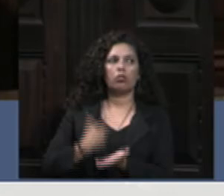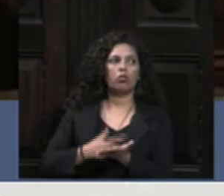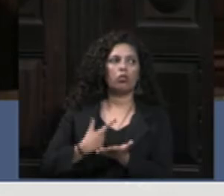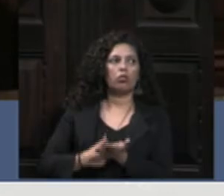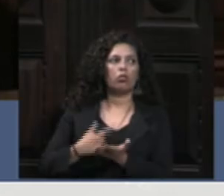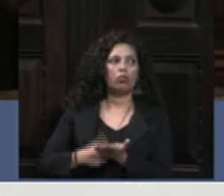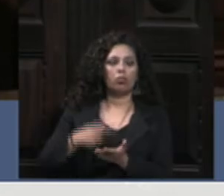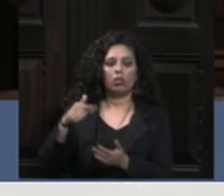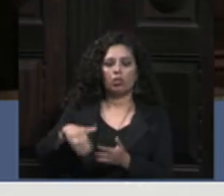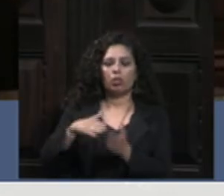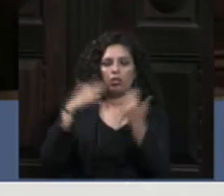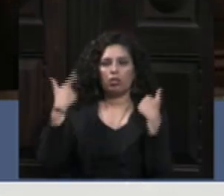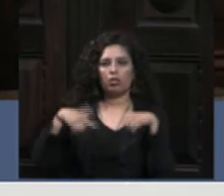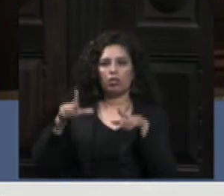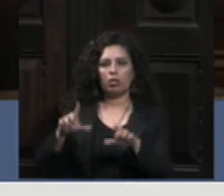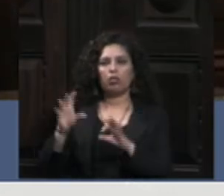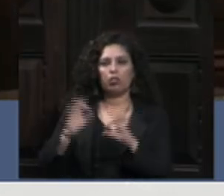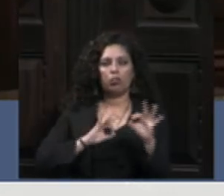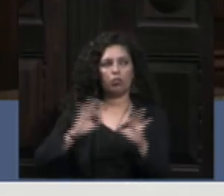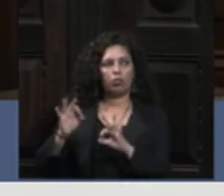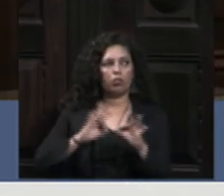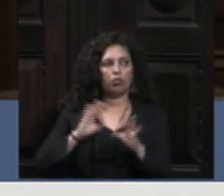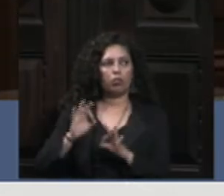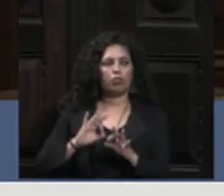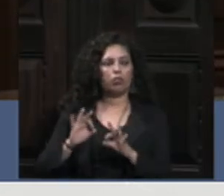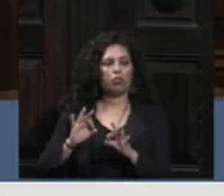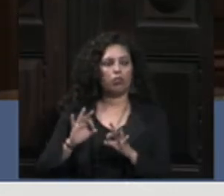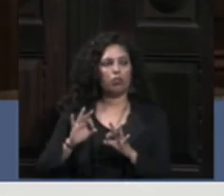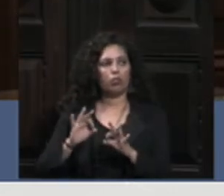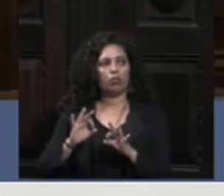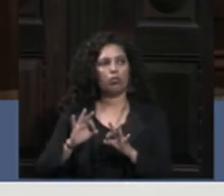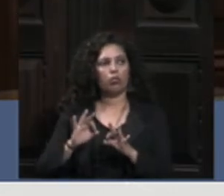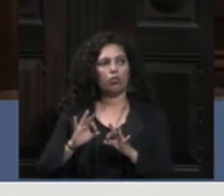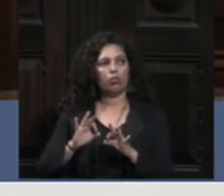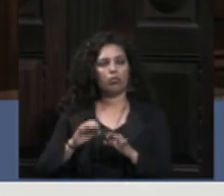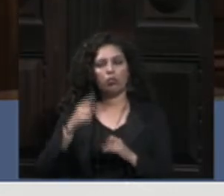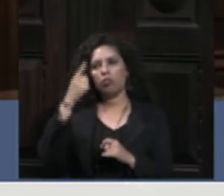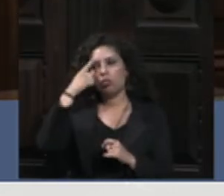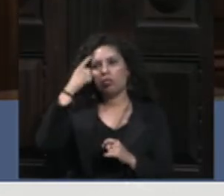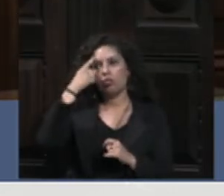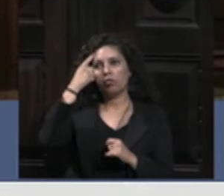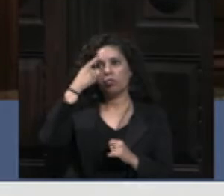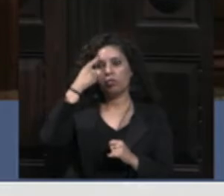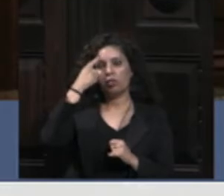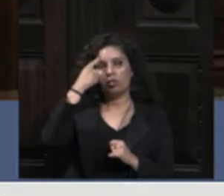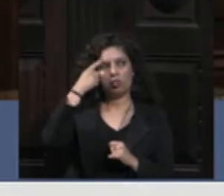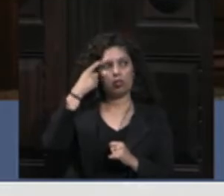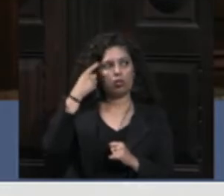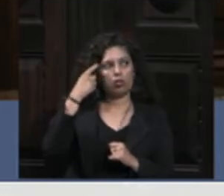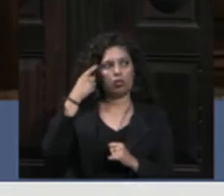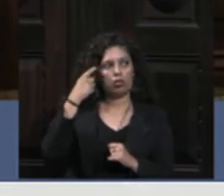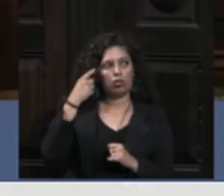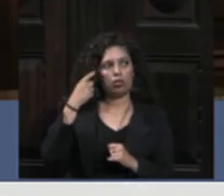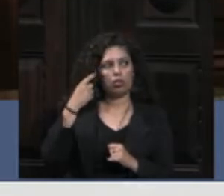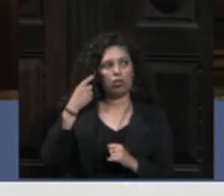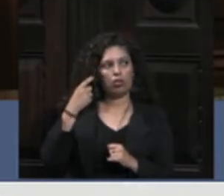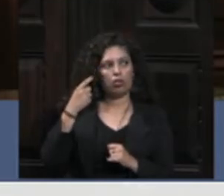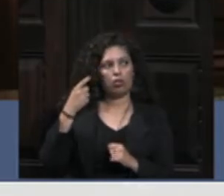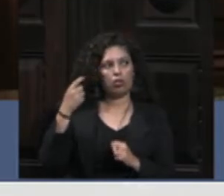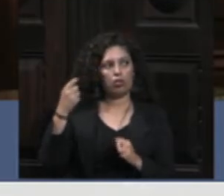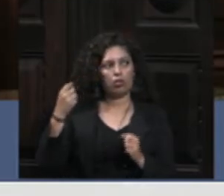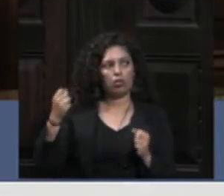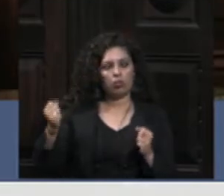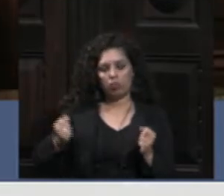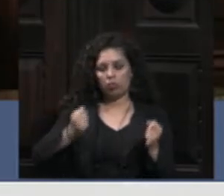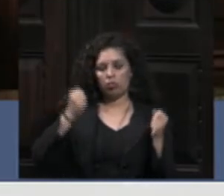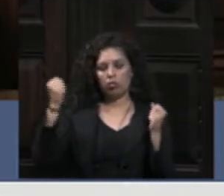essa casa fez com a necessidade de pensarmos como fortalecer e